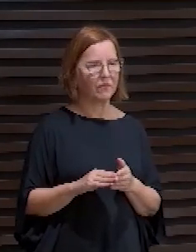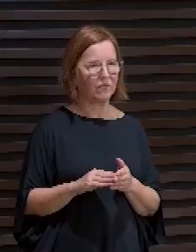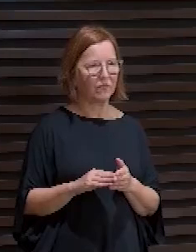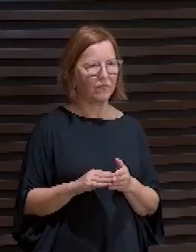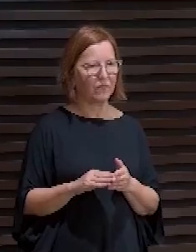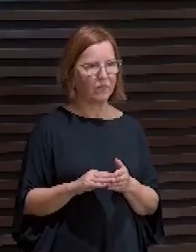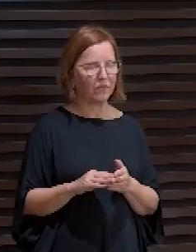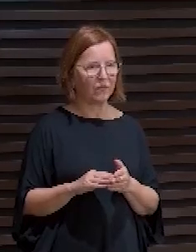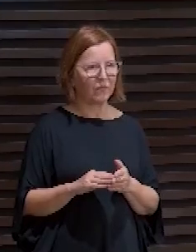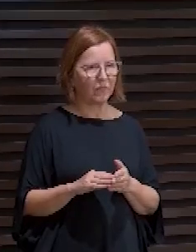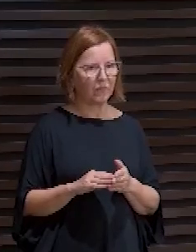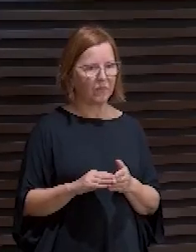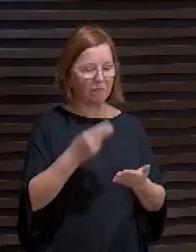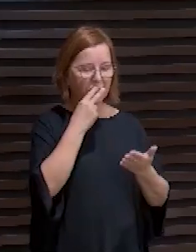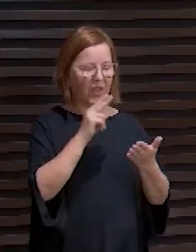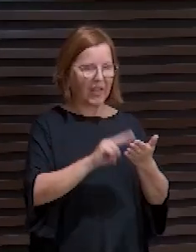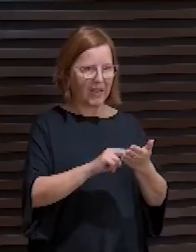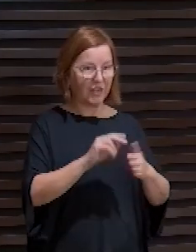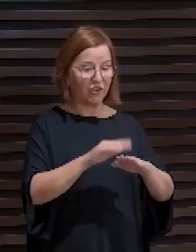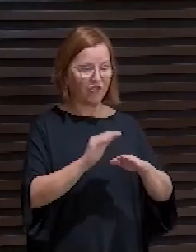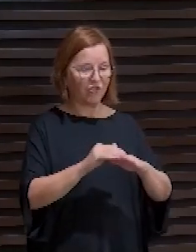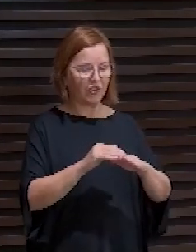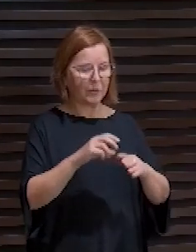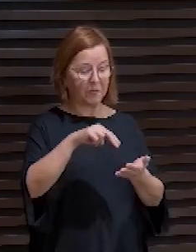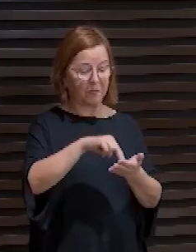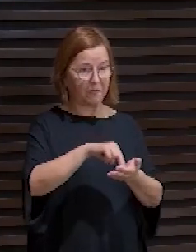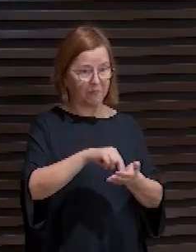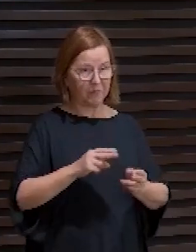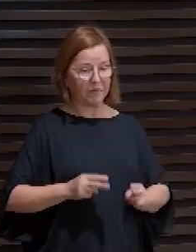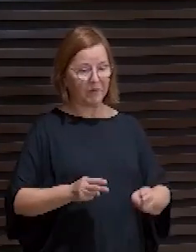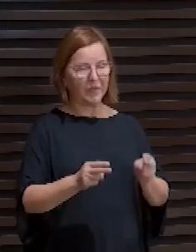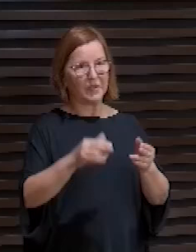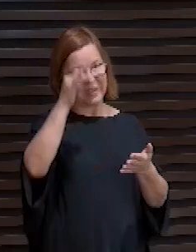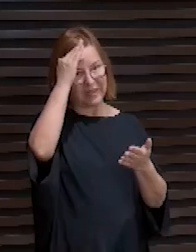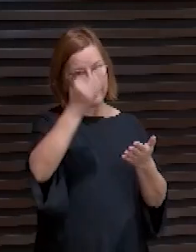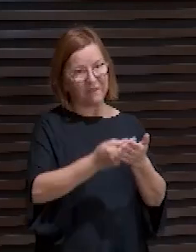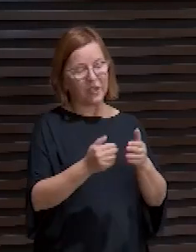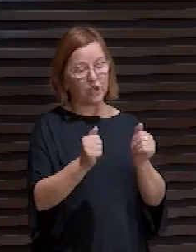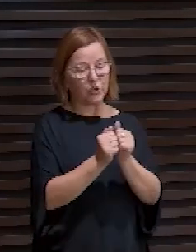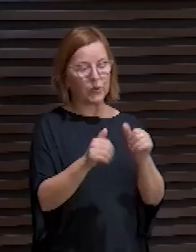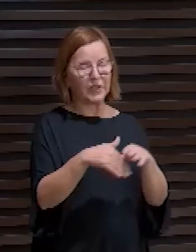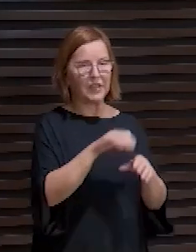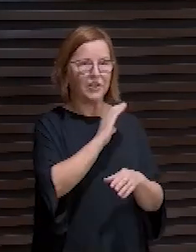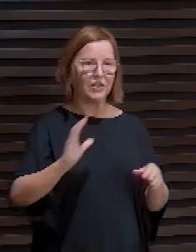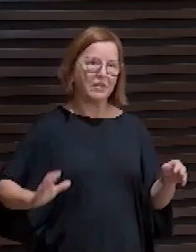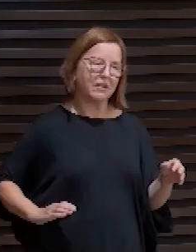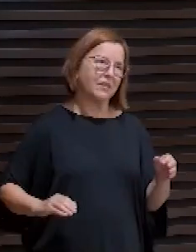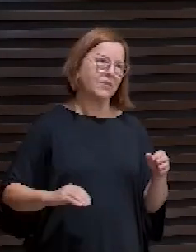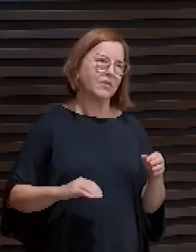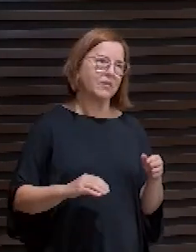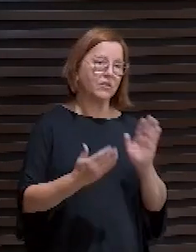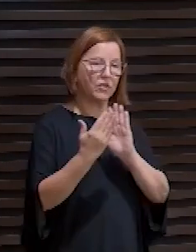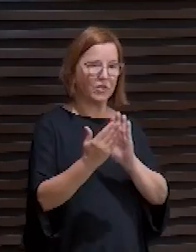faz o chamado a perseverar na fé, juntos em Jesus Cristo, diante da perseguição e